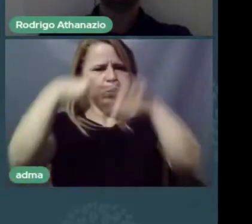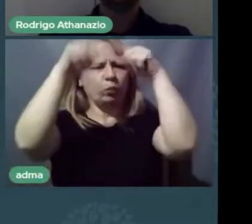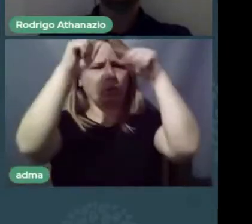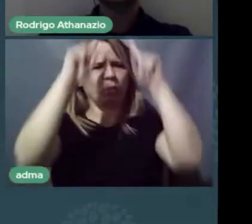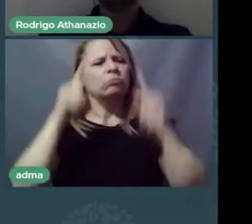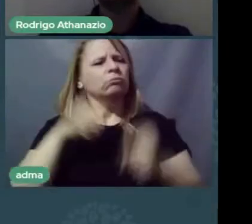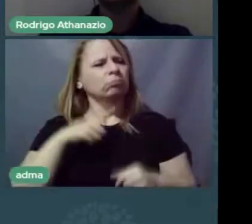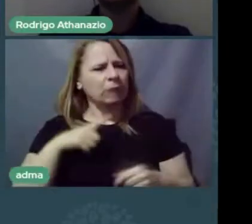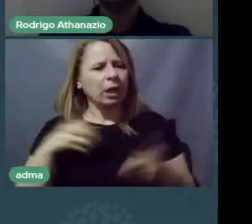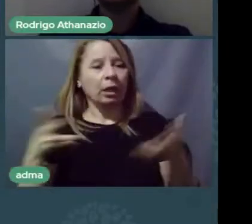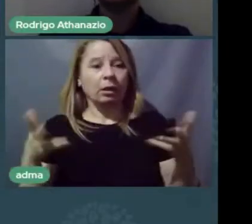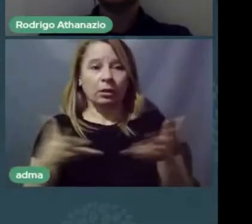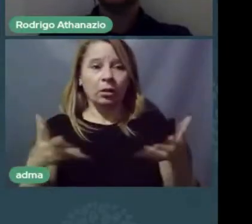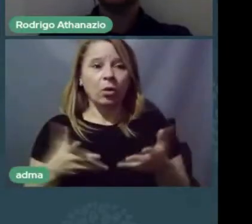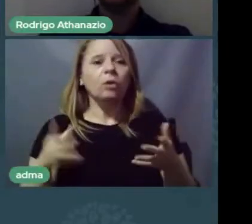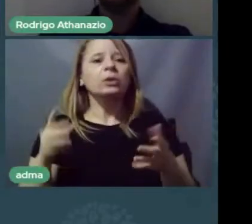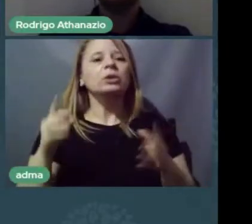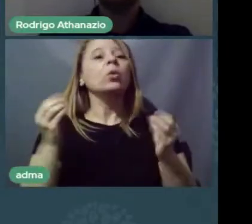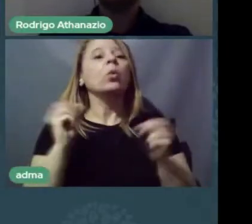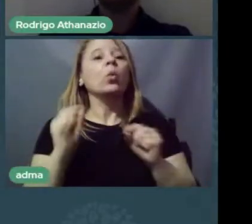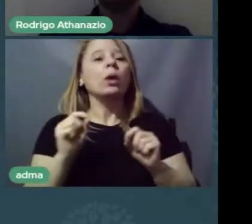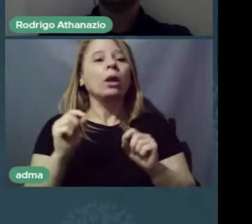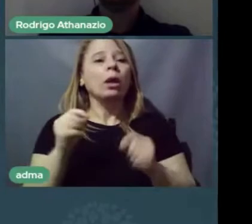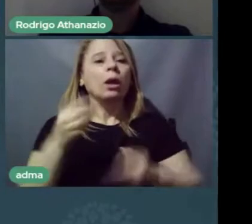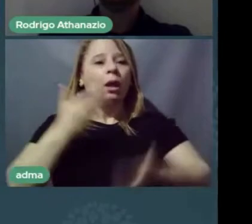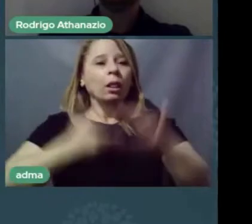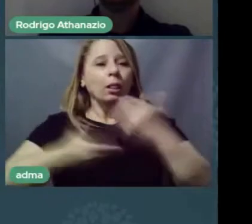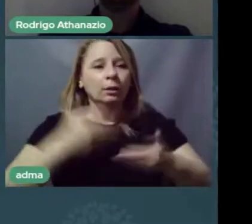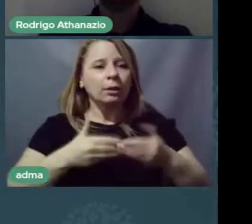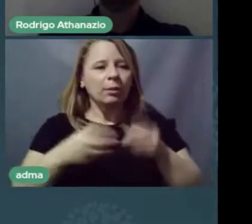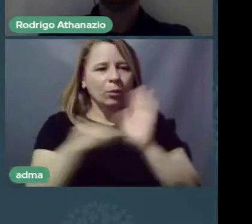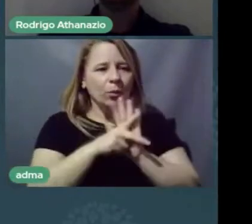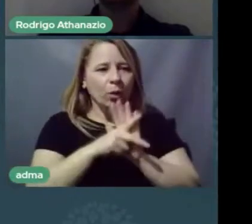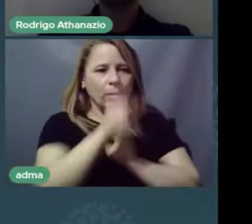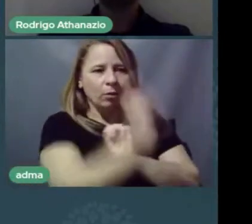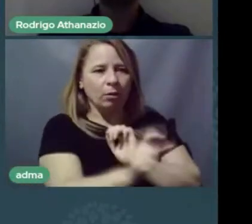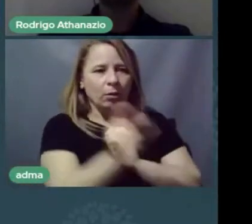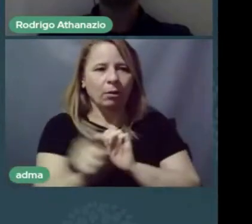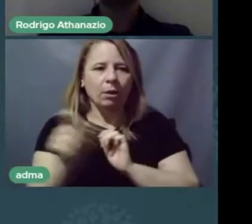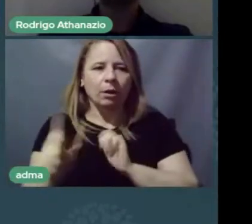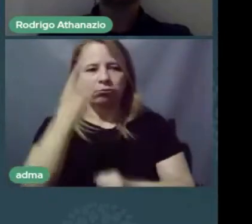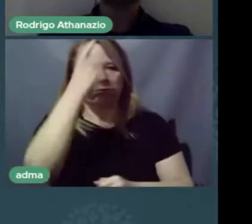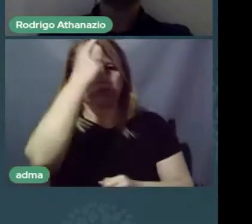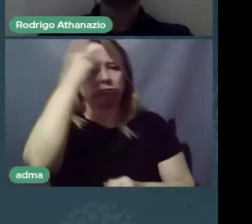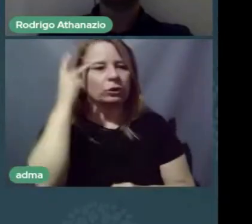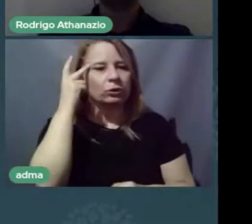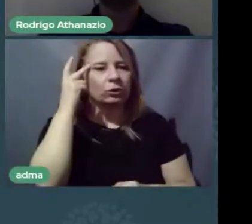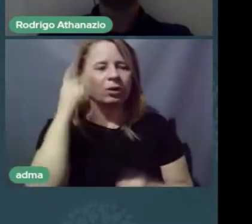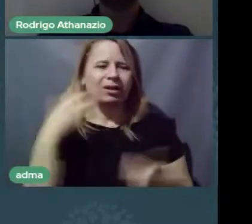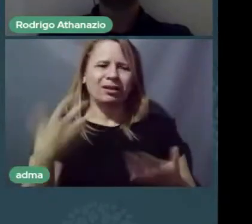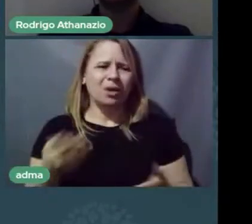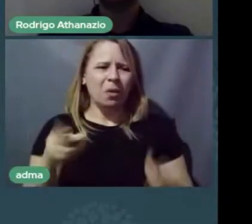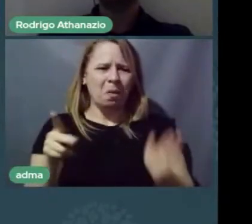personalizada, sendo o acesso de tratamento essencial para o tratamento adequado do paciente. E aí, não fiquem se automedicando, usando